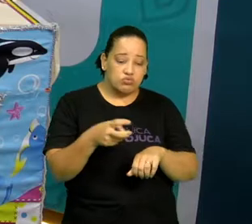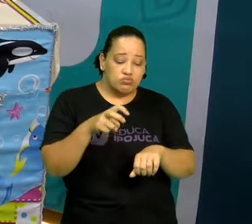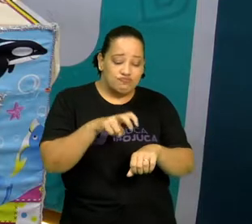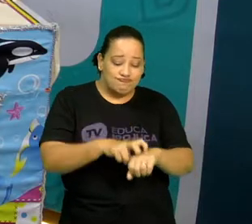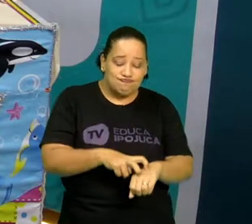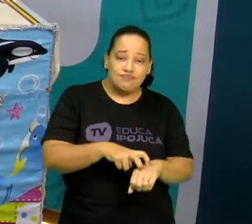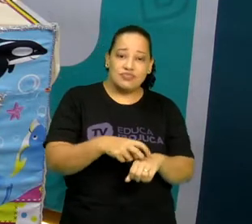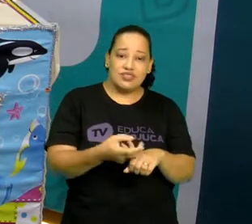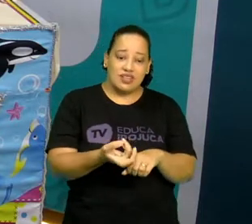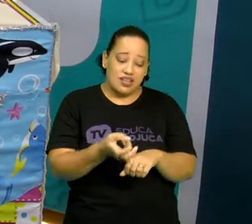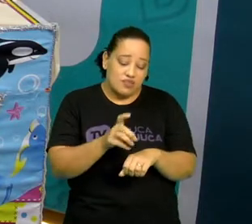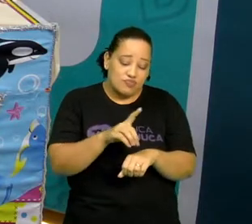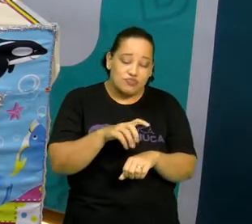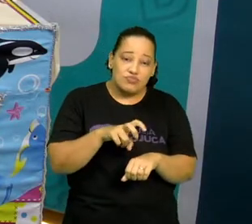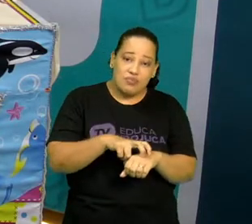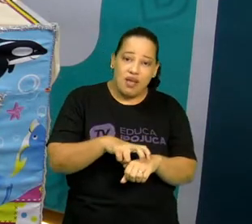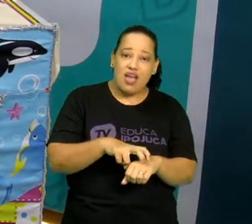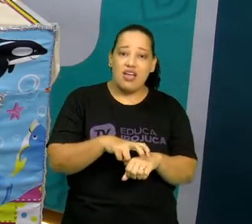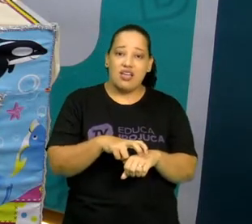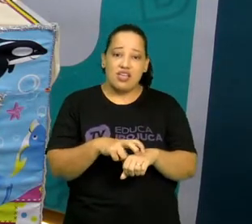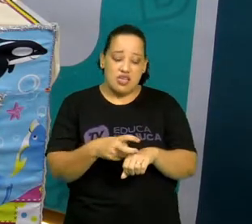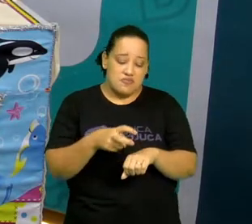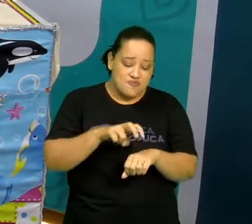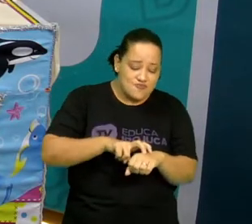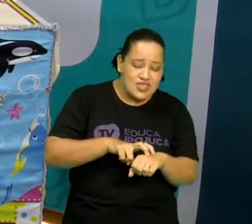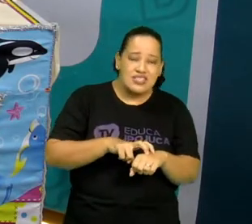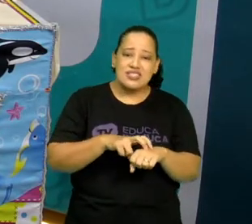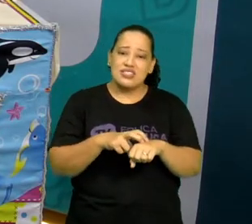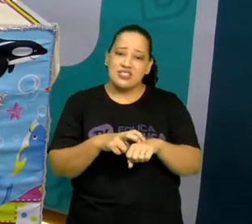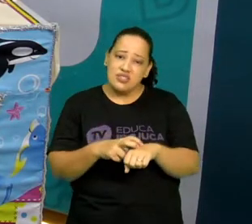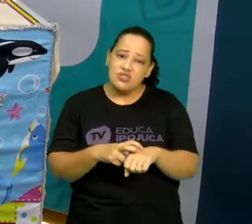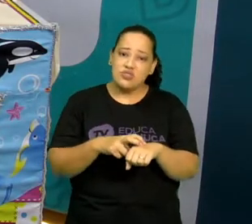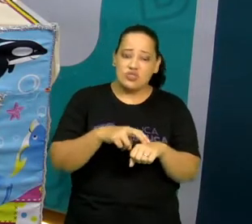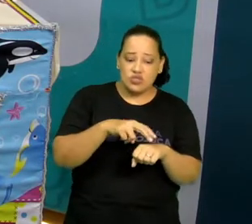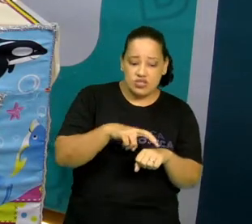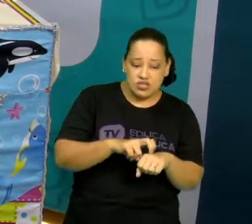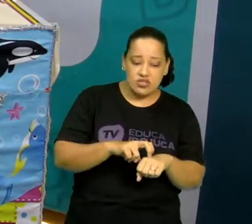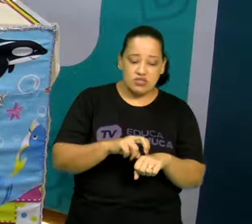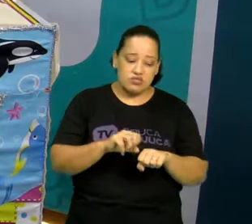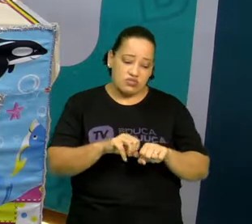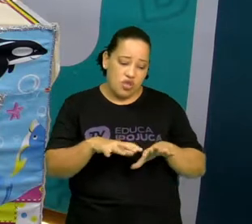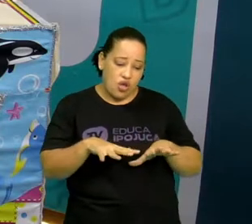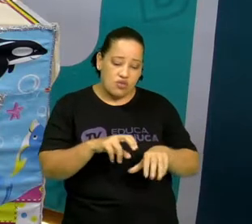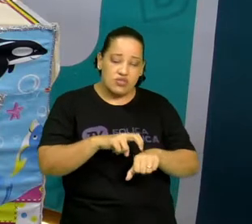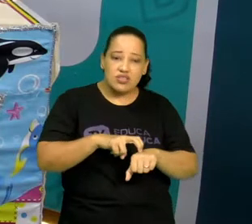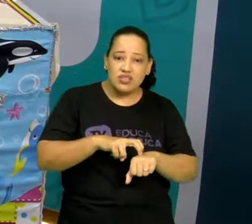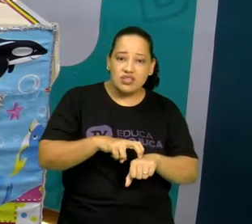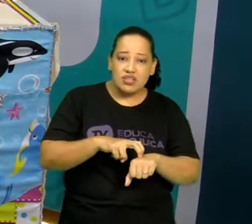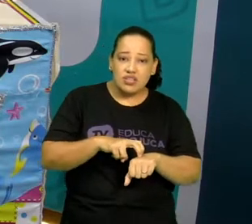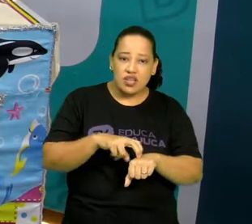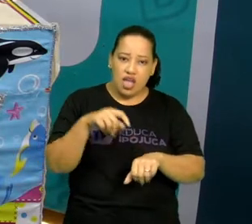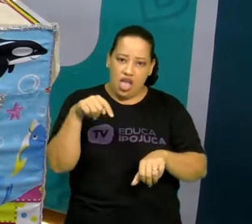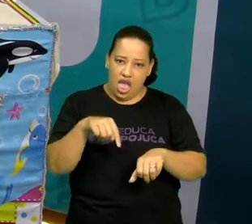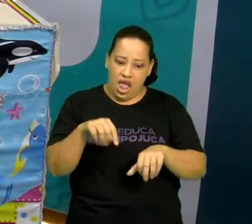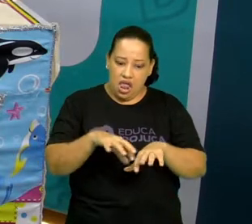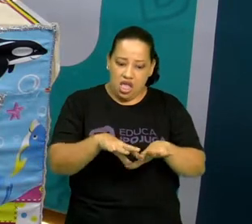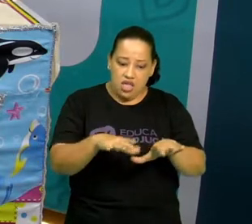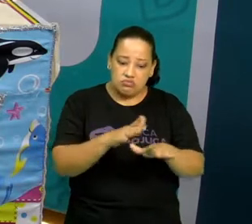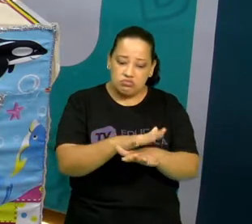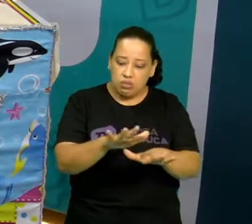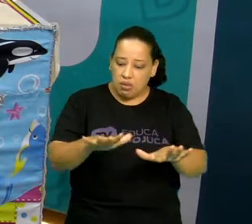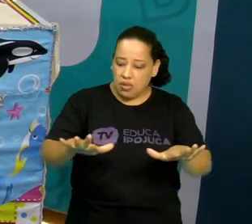pés, solta os meus pezinhos, será que a neve vai obedecer?